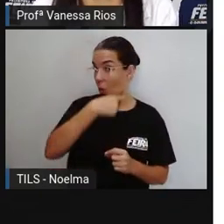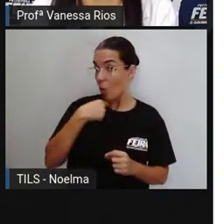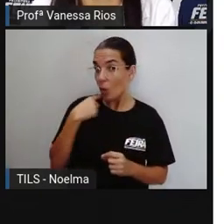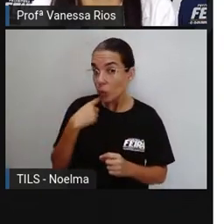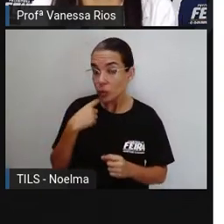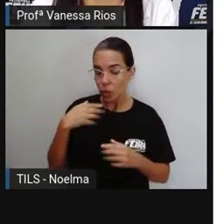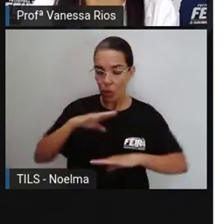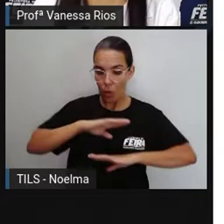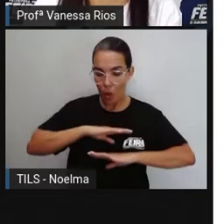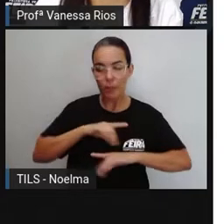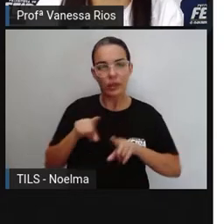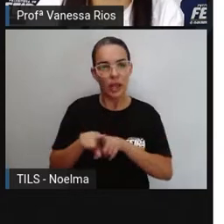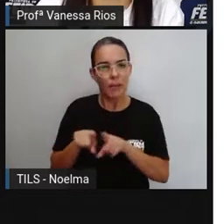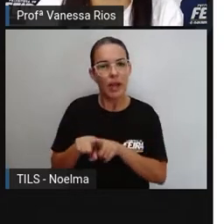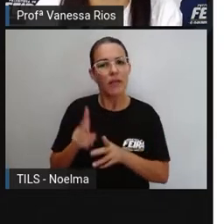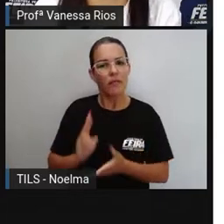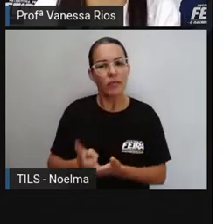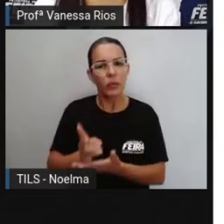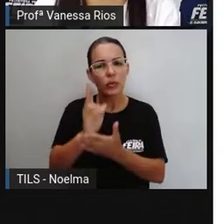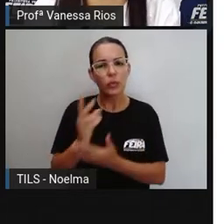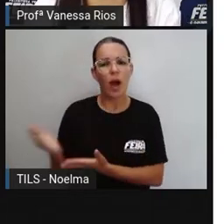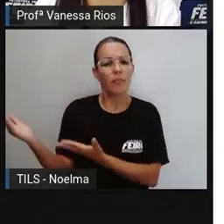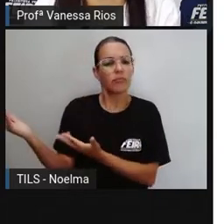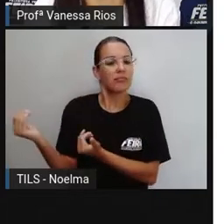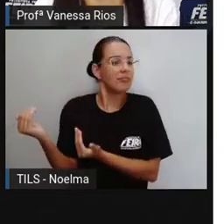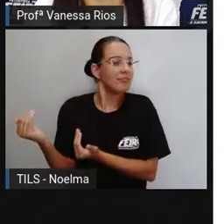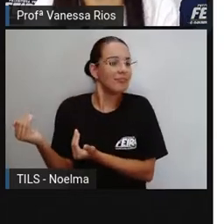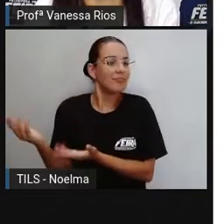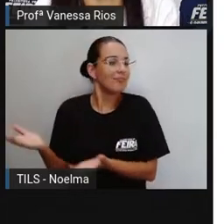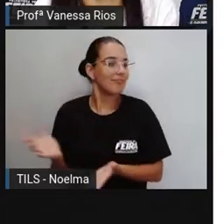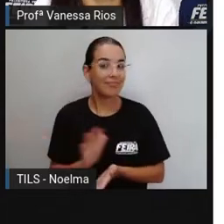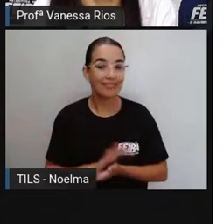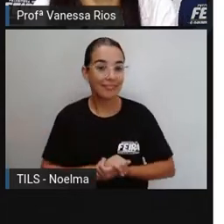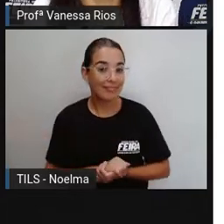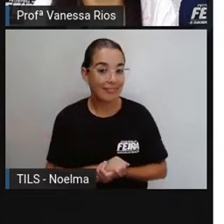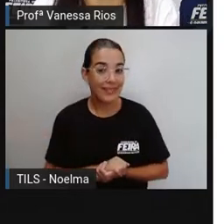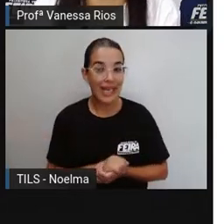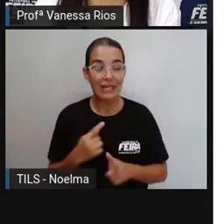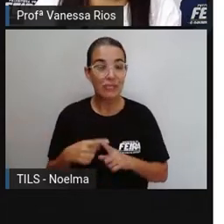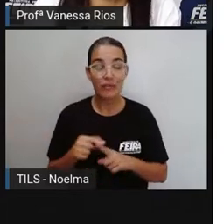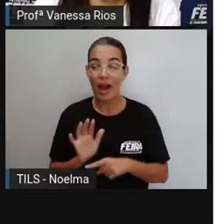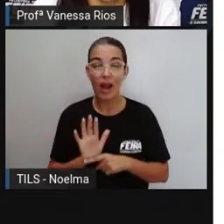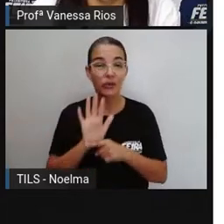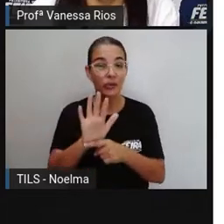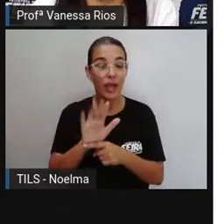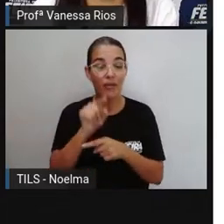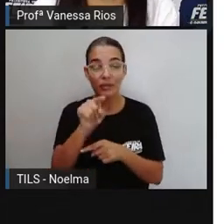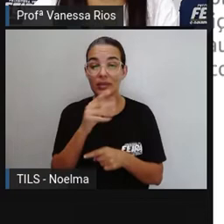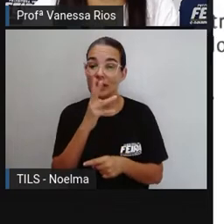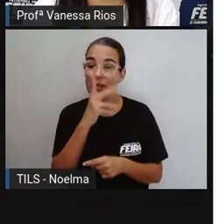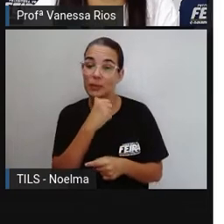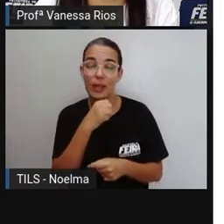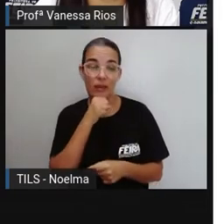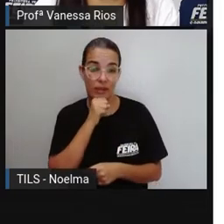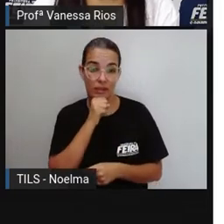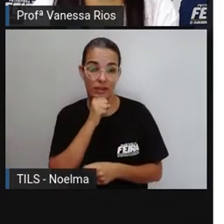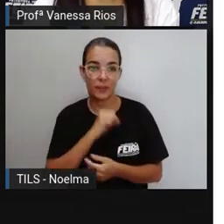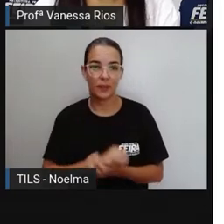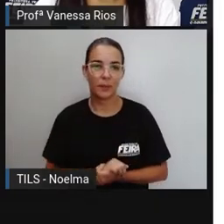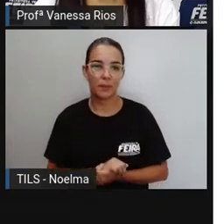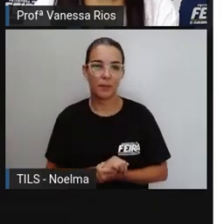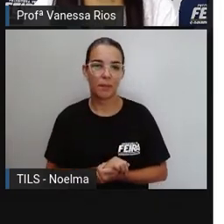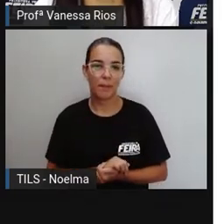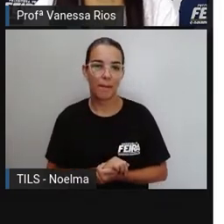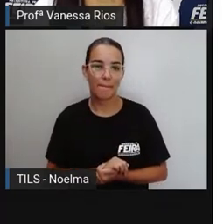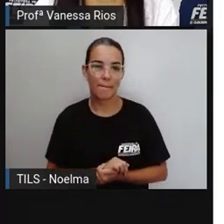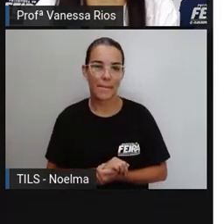em relação ao funcionamento dos seus órgãos, ao funcionamento do seu corpo por mais tempo.